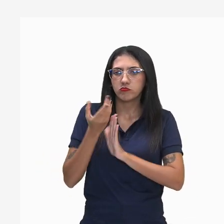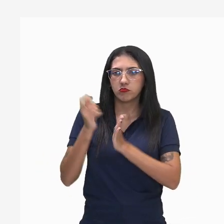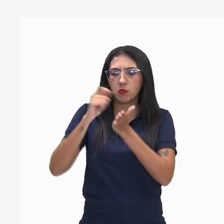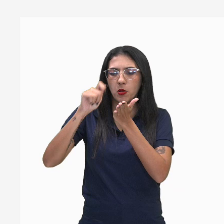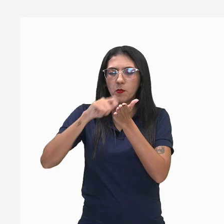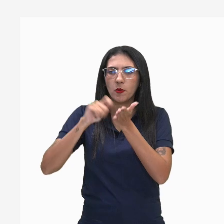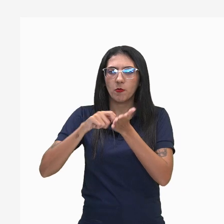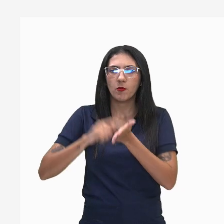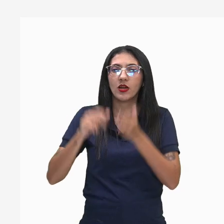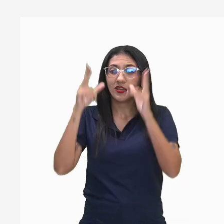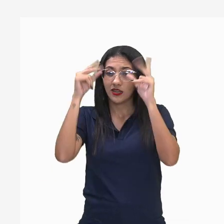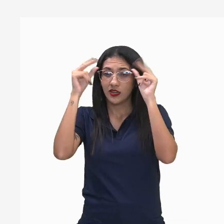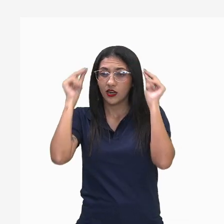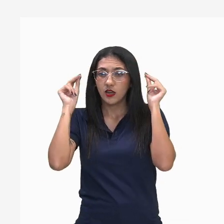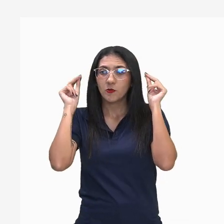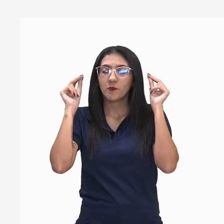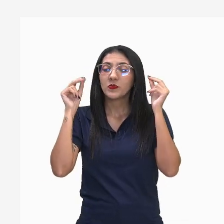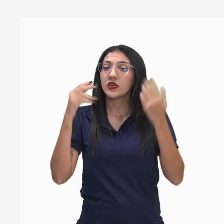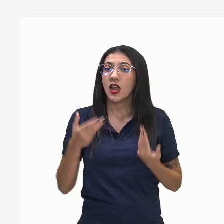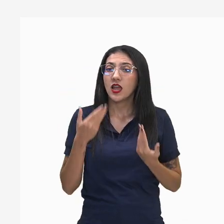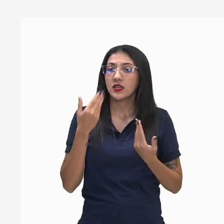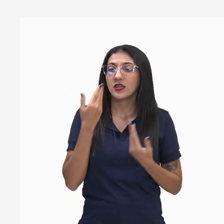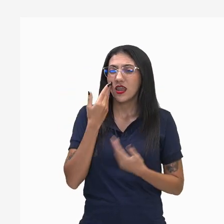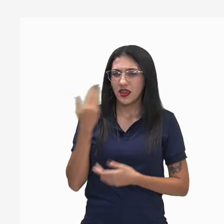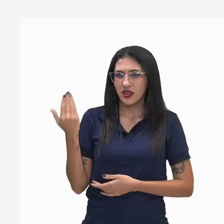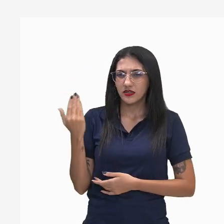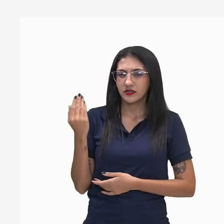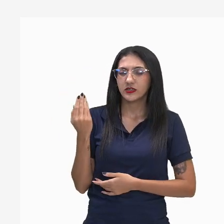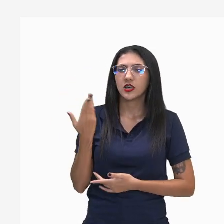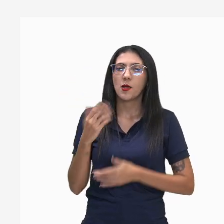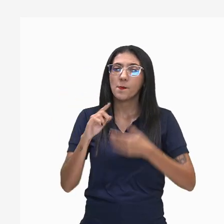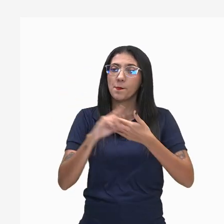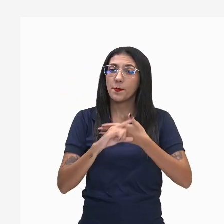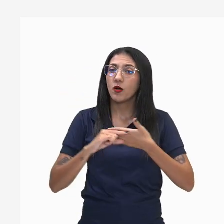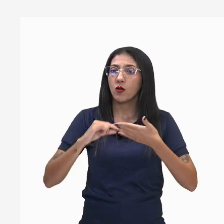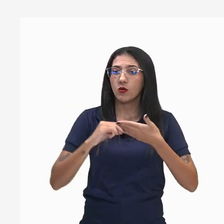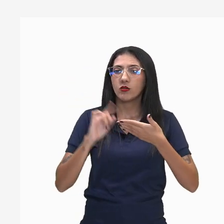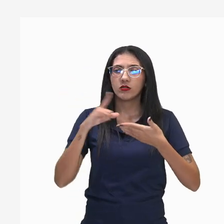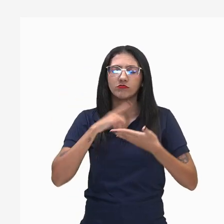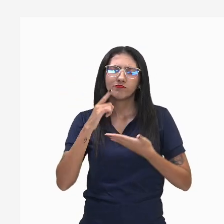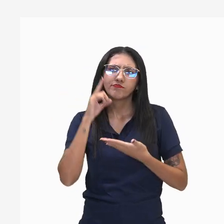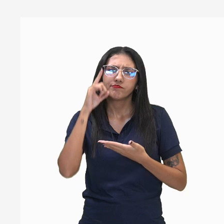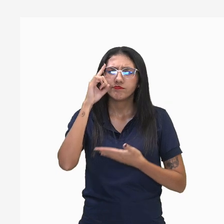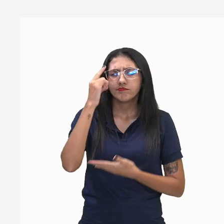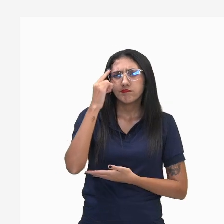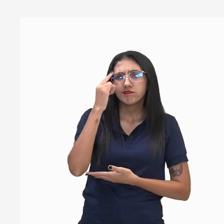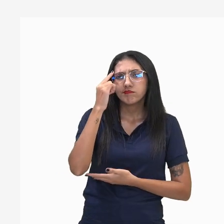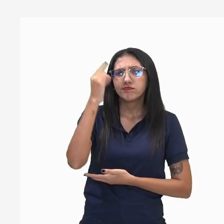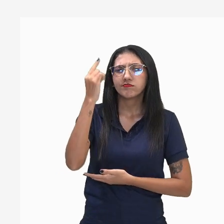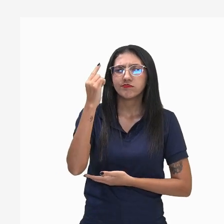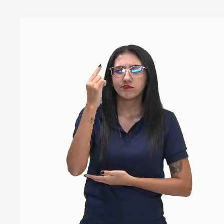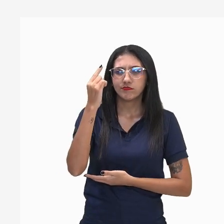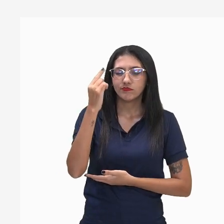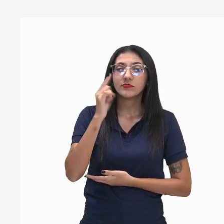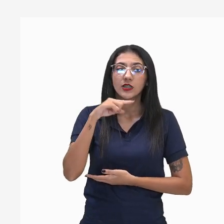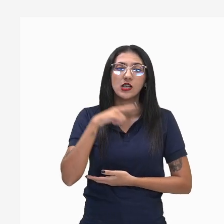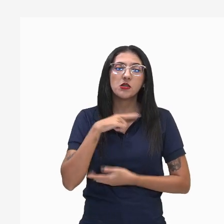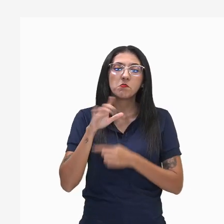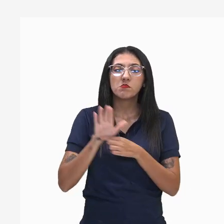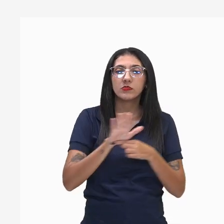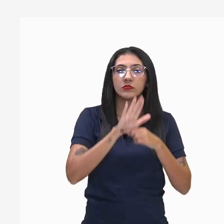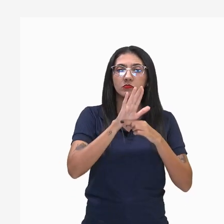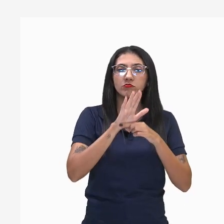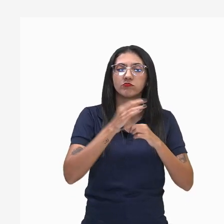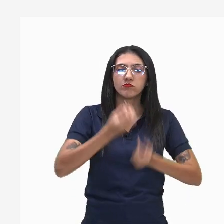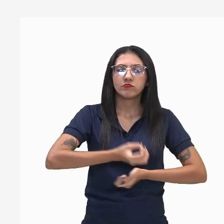e os poetas rapsódos, os poetas gregos, eles foram, além de recitar, de cantar